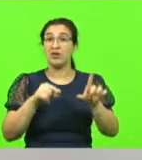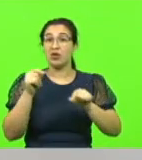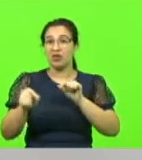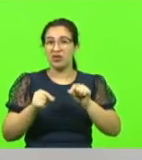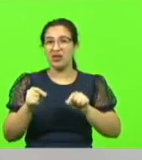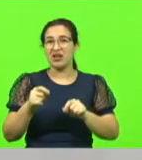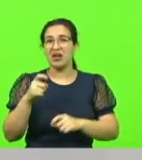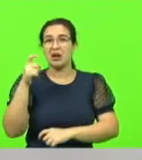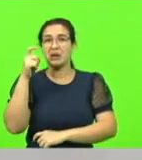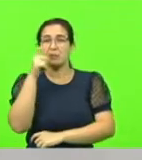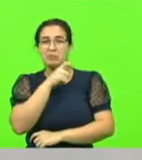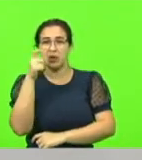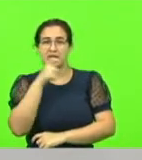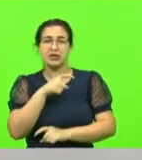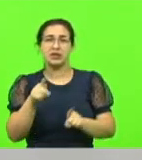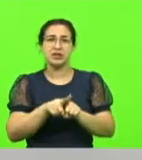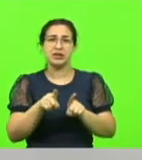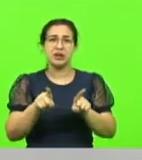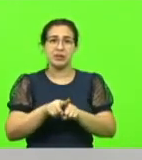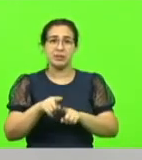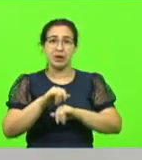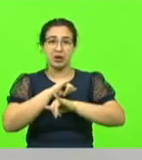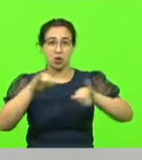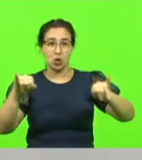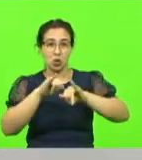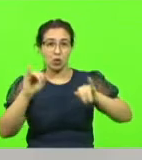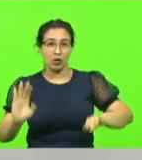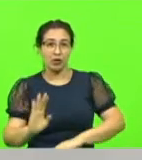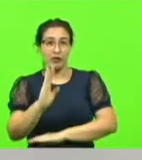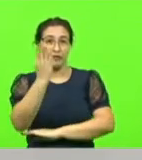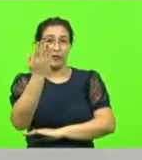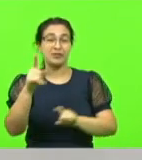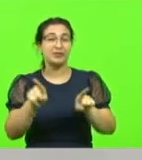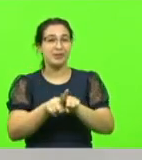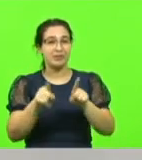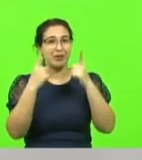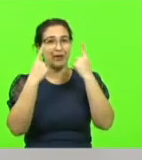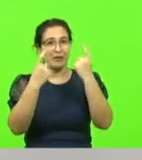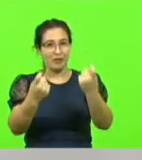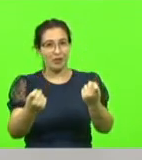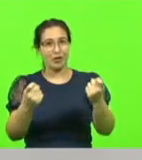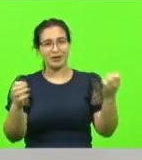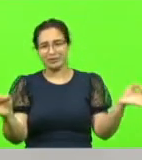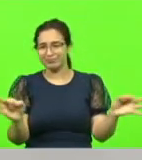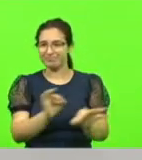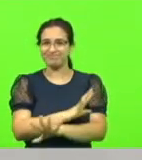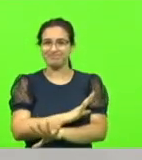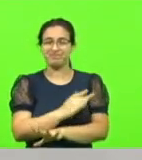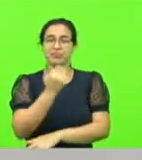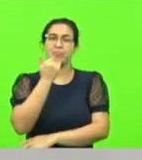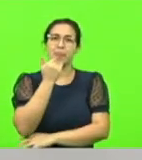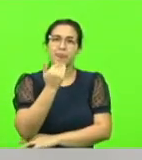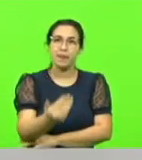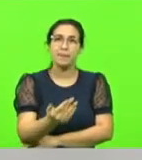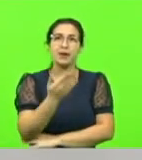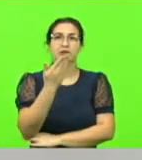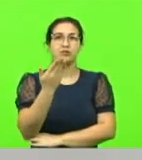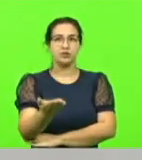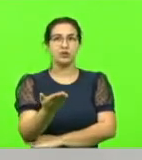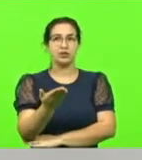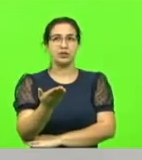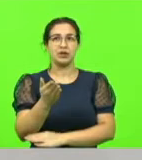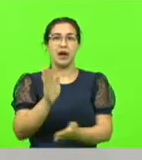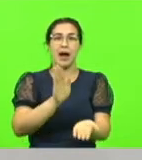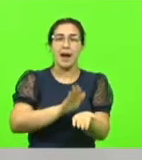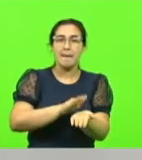e sem violência. Por isso, aqui e agora, peço aos presentes também um aplauso a